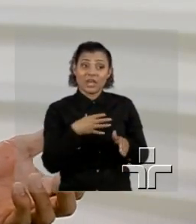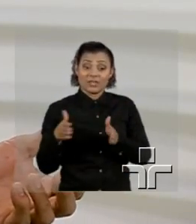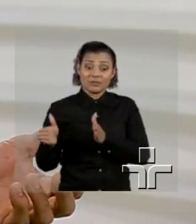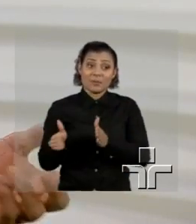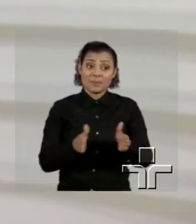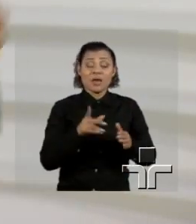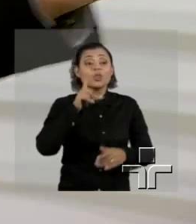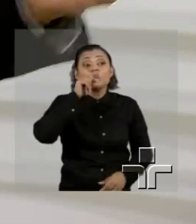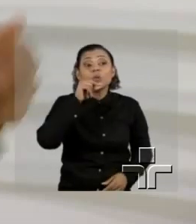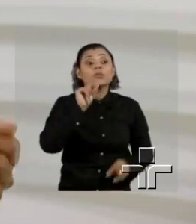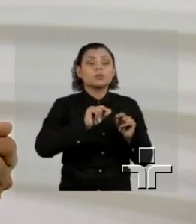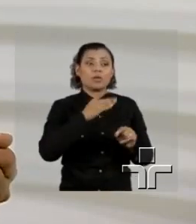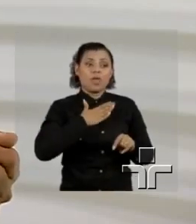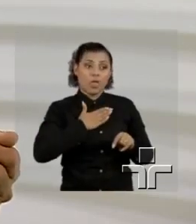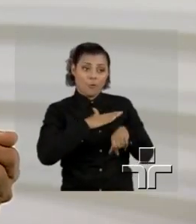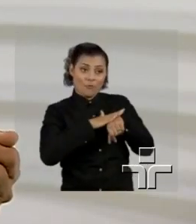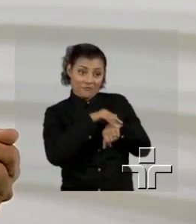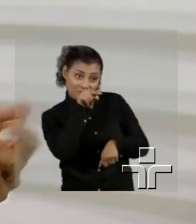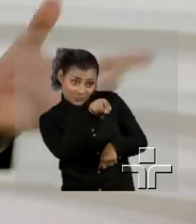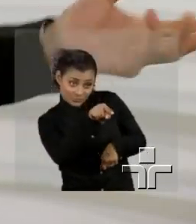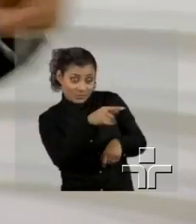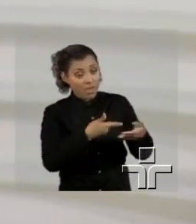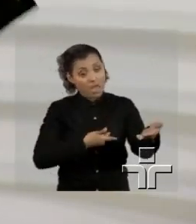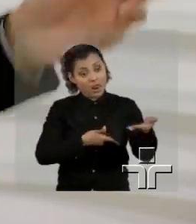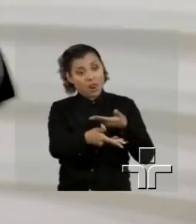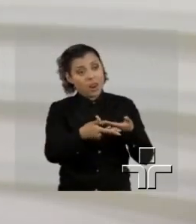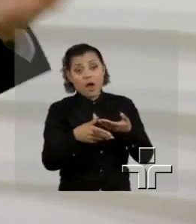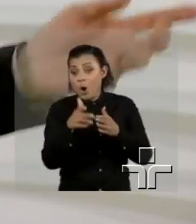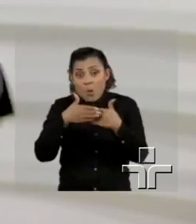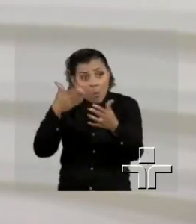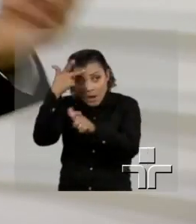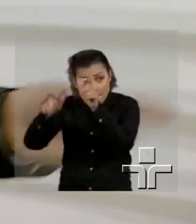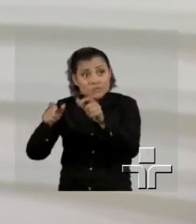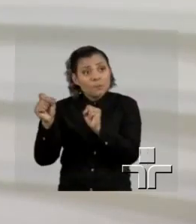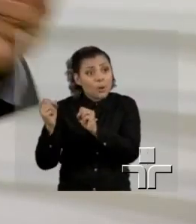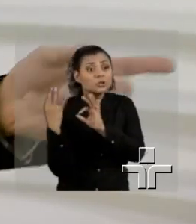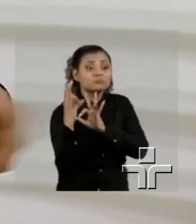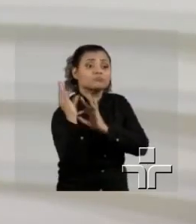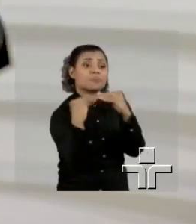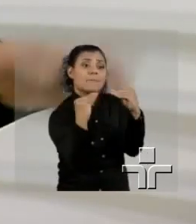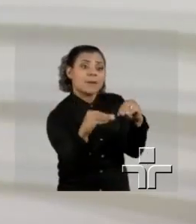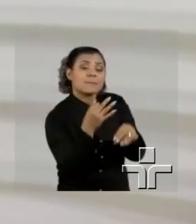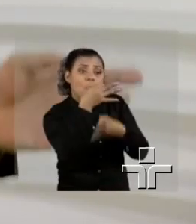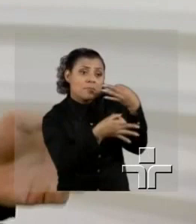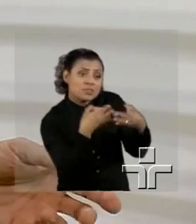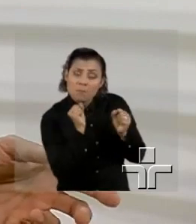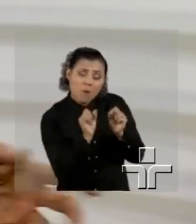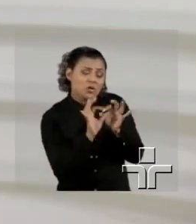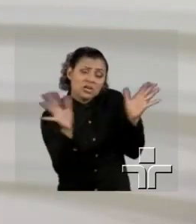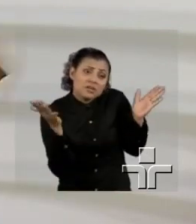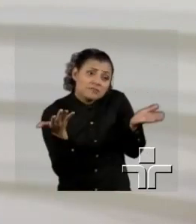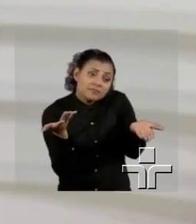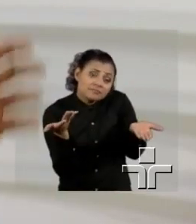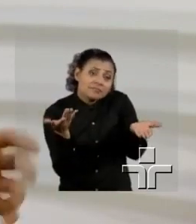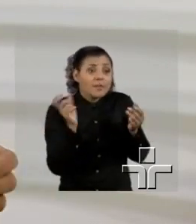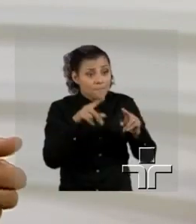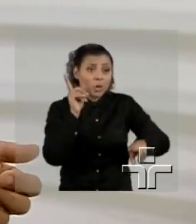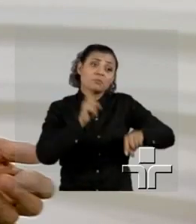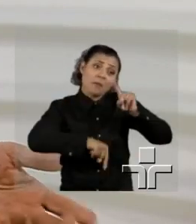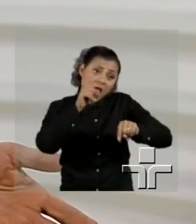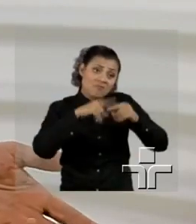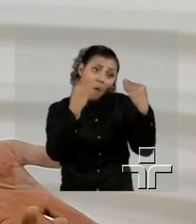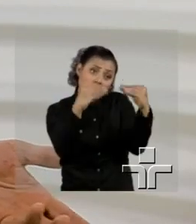social. Então, no caso militar, eu não estou na ativa, não posso falar pelo general Pujol,